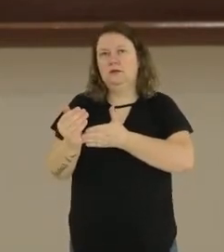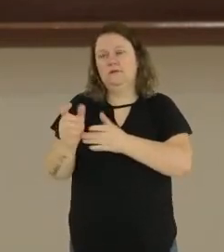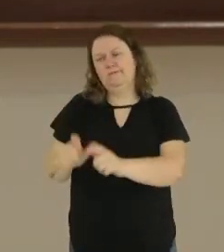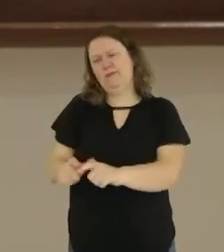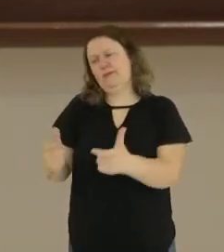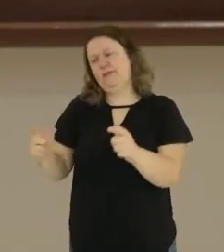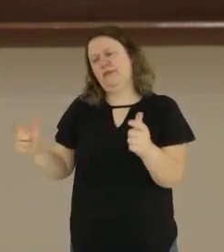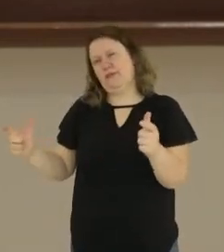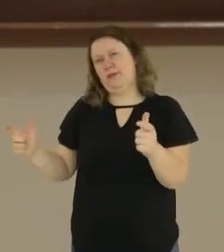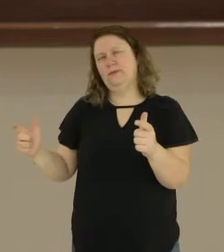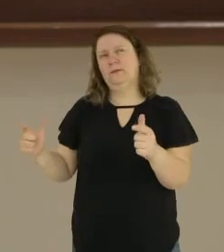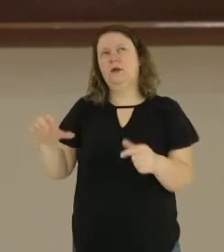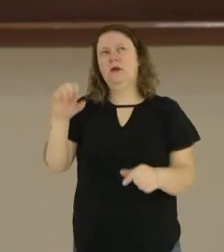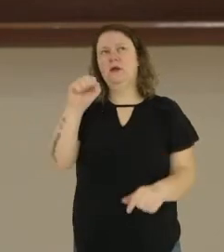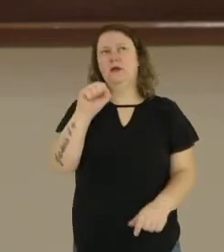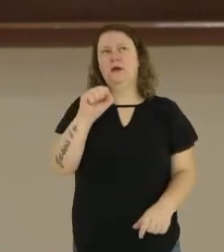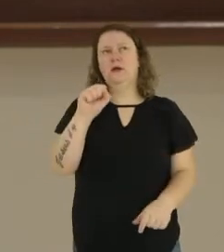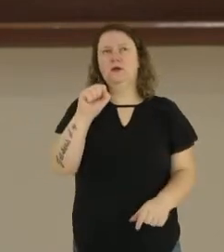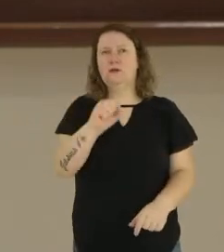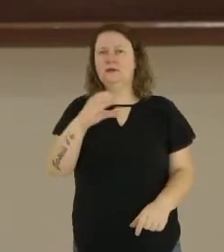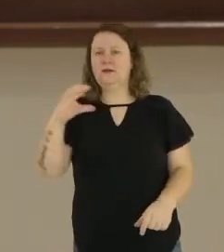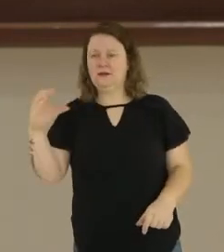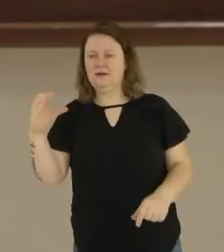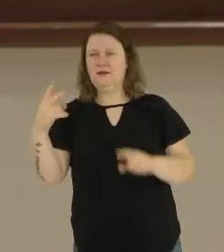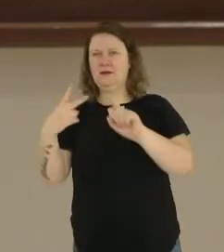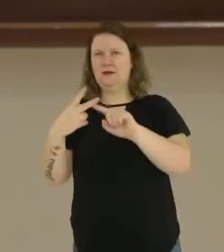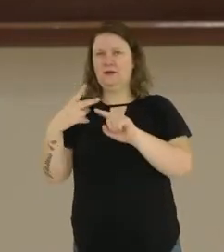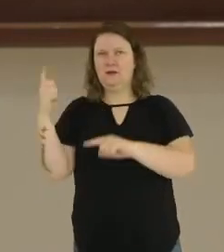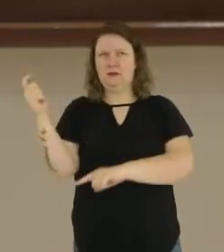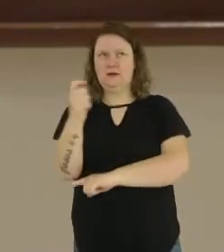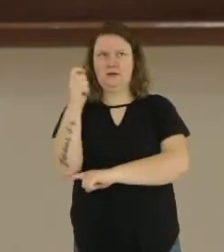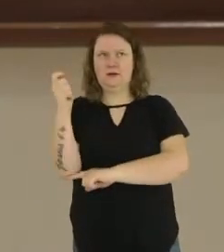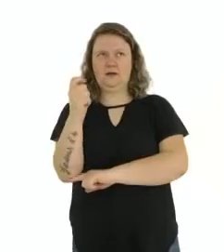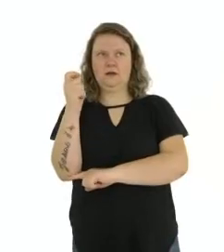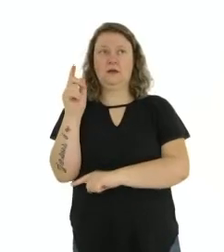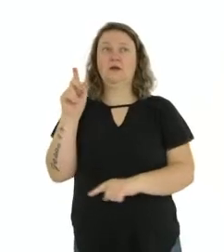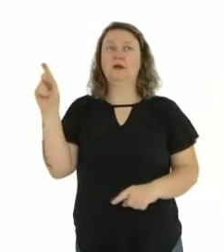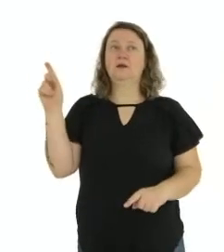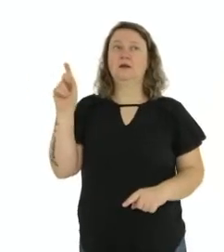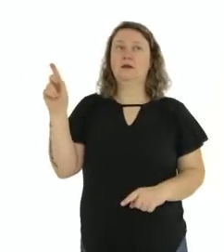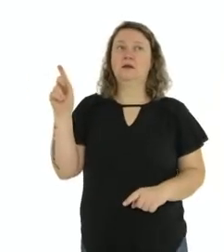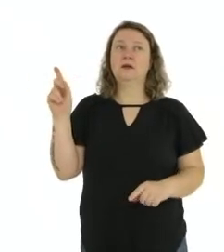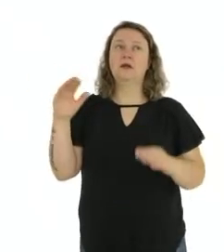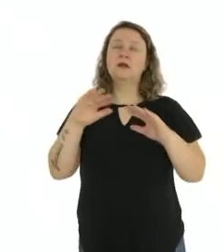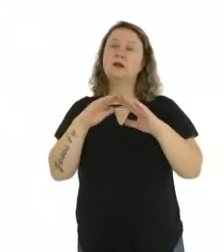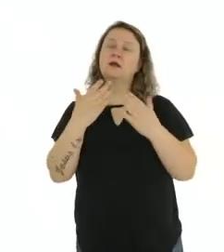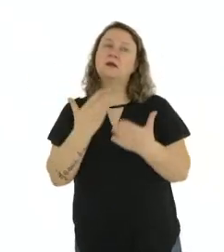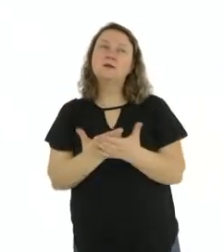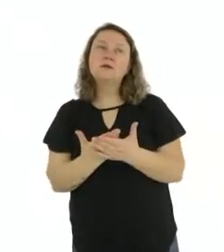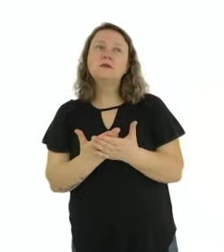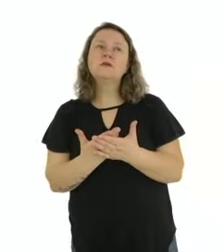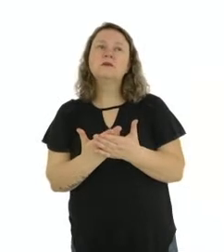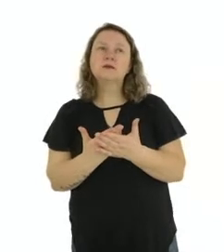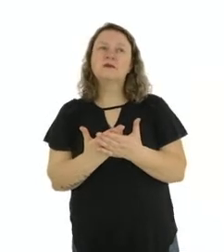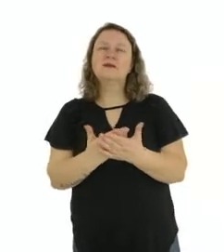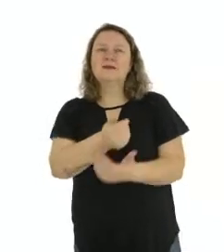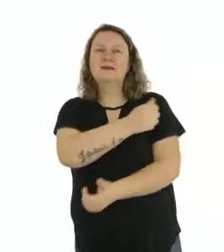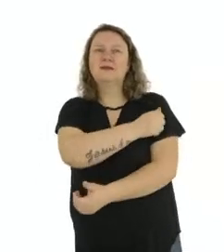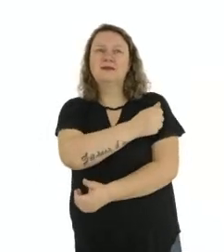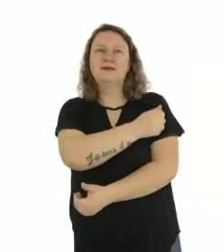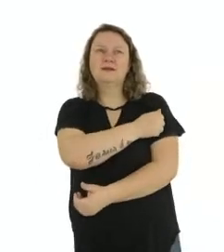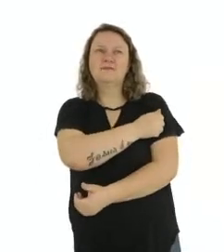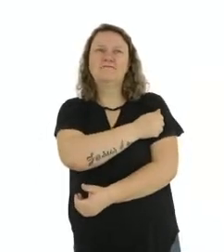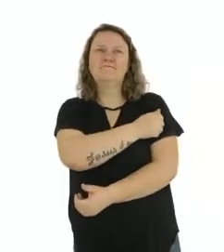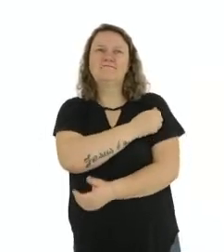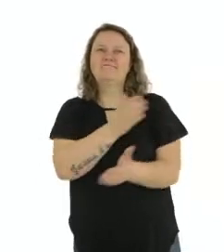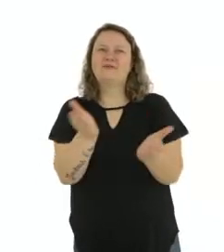Aqui a gente tem uma imagem que representa as alunas da Escola Evangélica de Novo Hamburgo no ano de 1886,